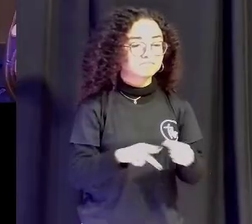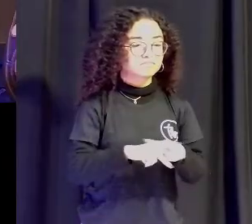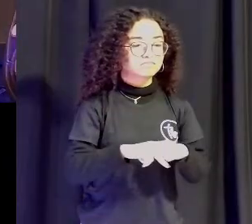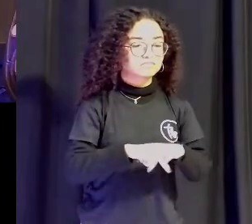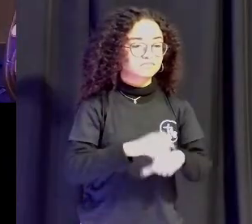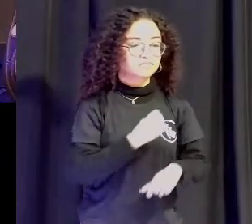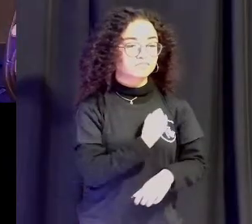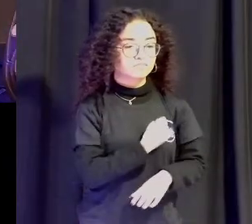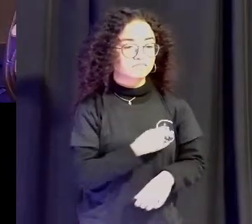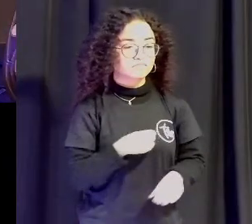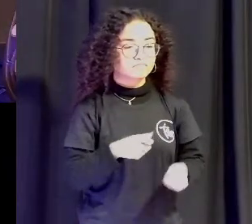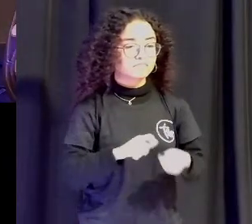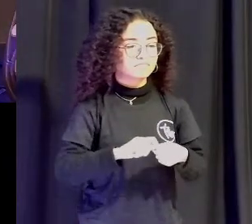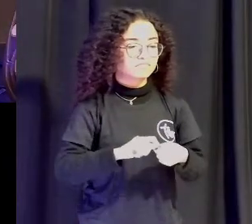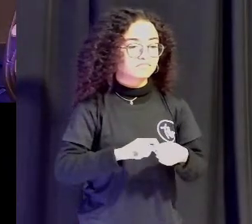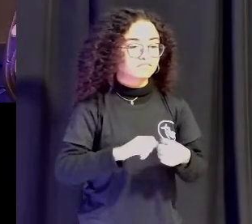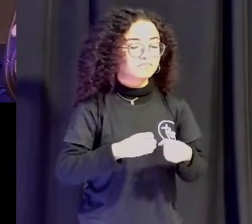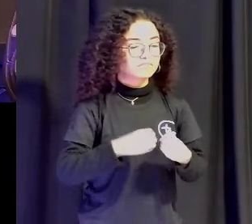foi Ele,